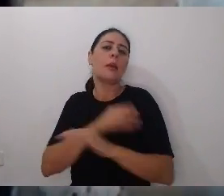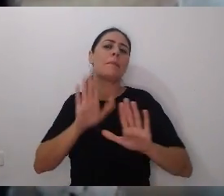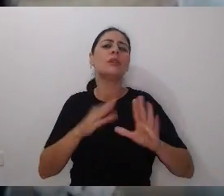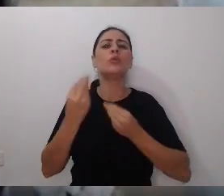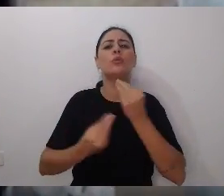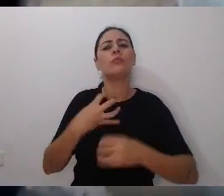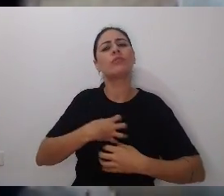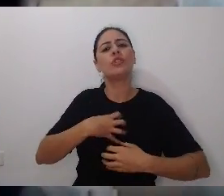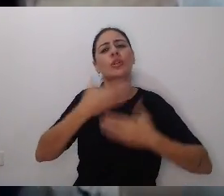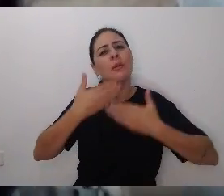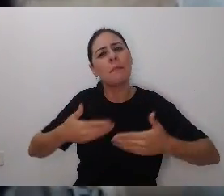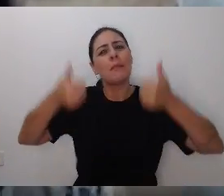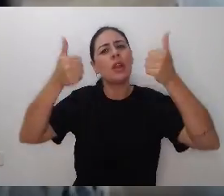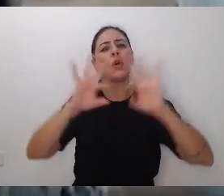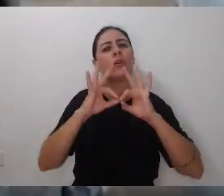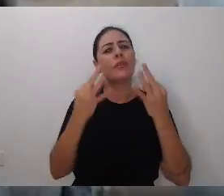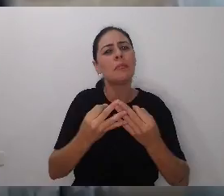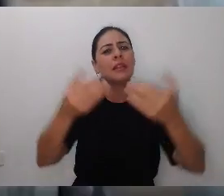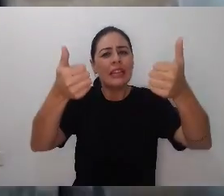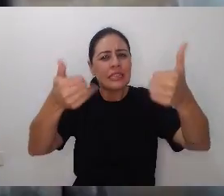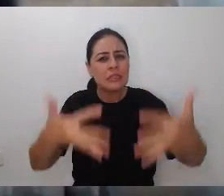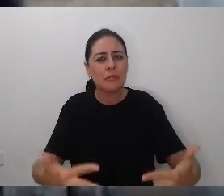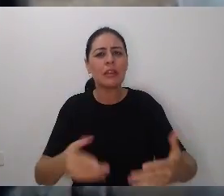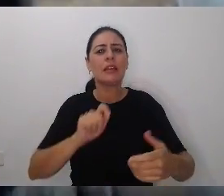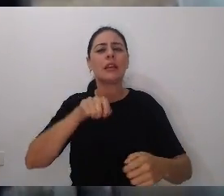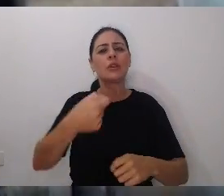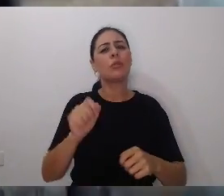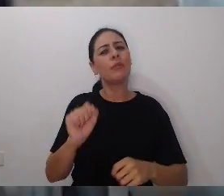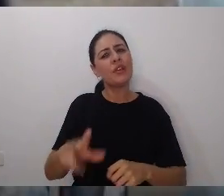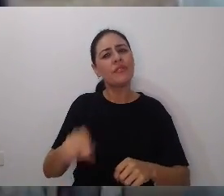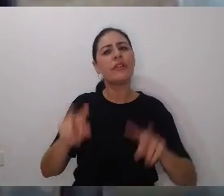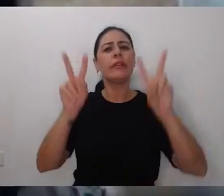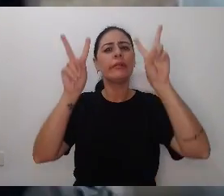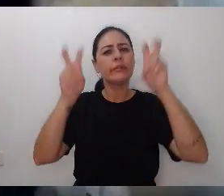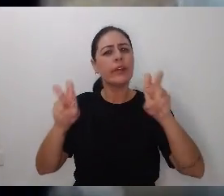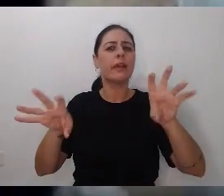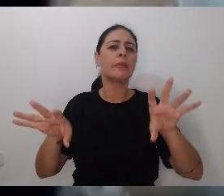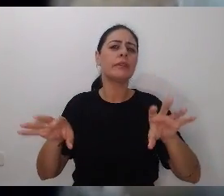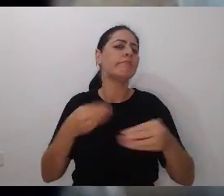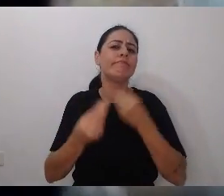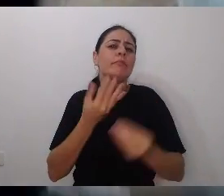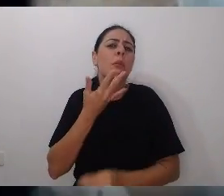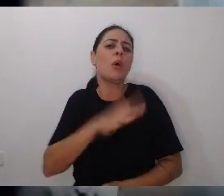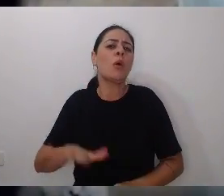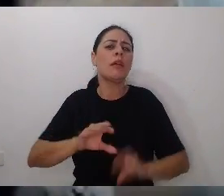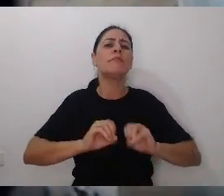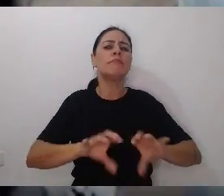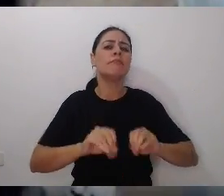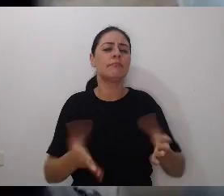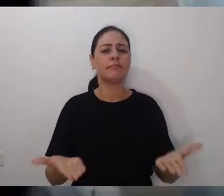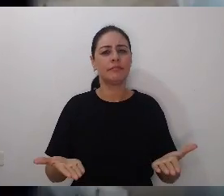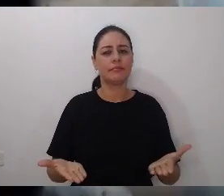tema com eles ou não? Você comentou que a gente não deve esconder as coisas que estão acontecendo para as